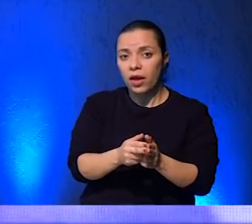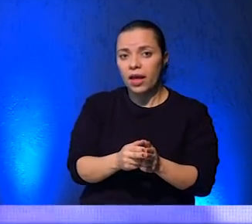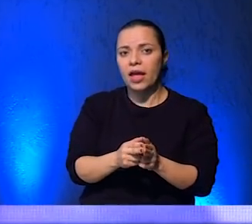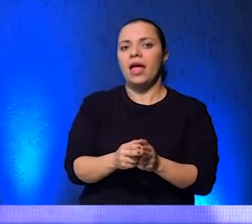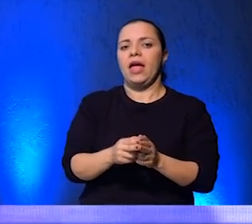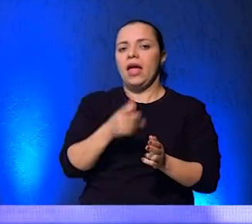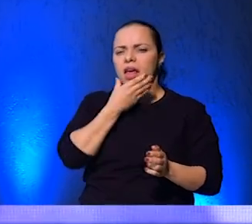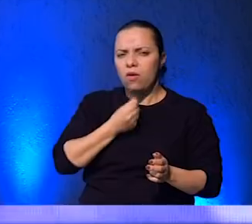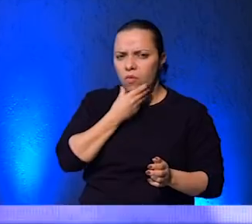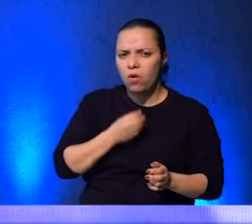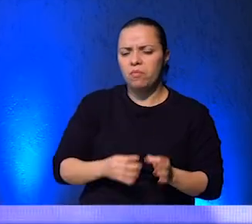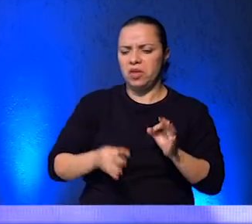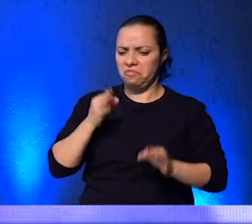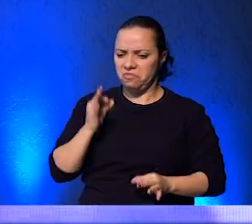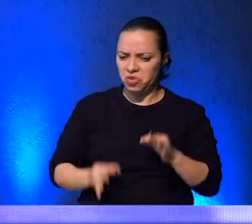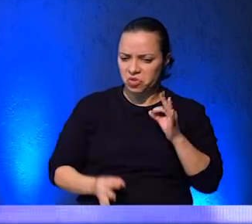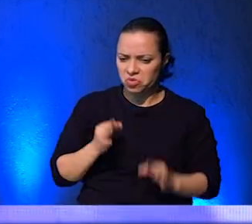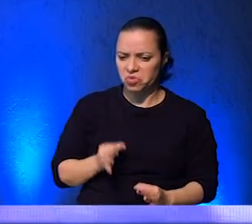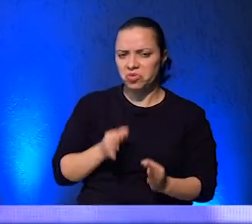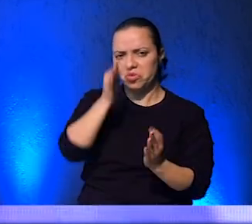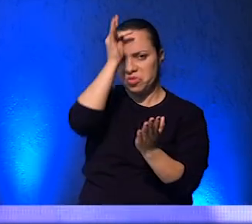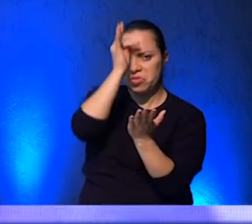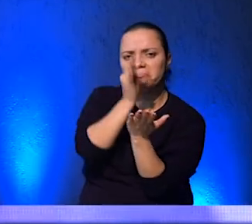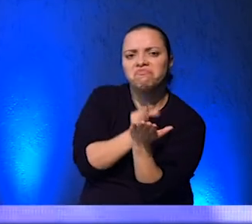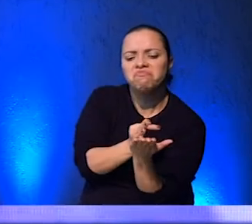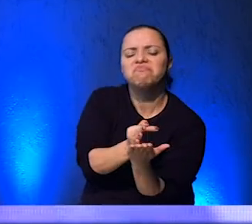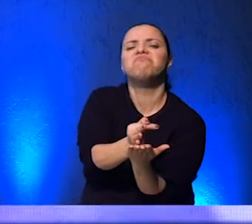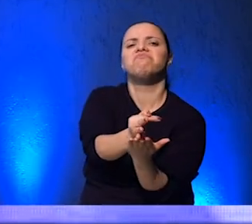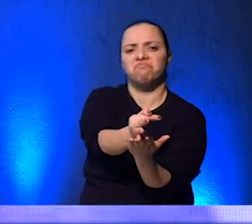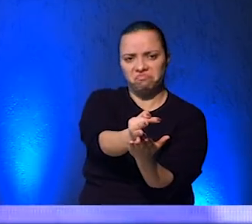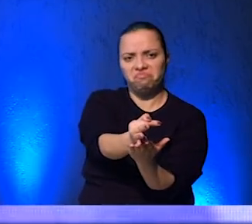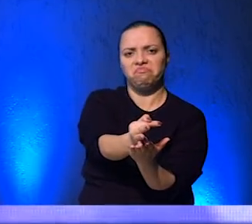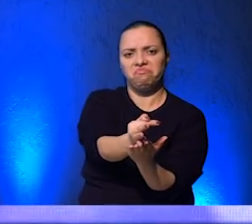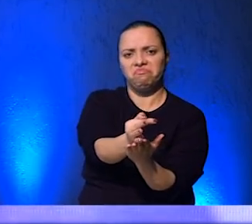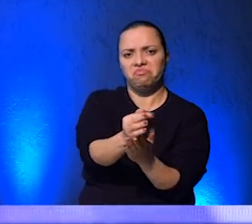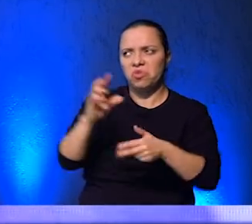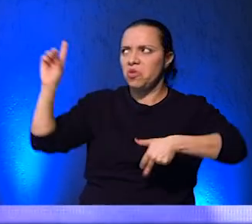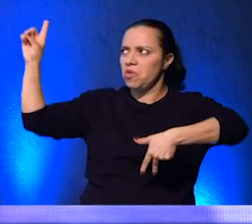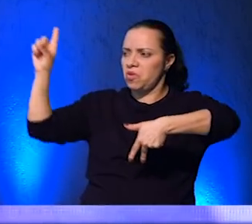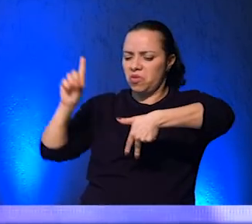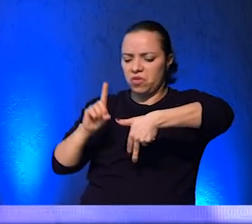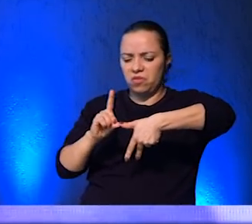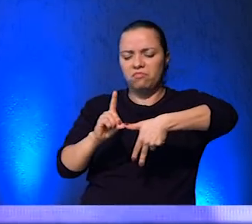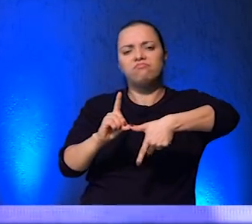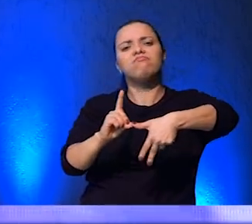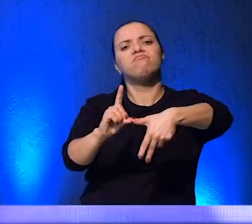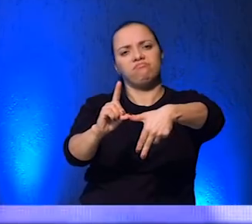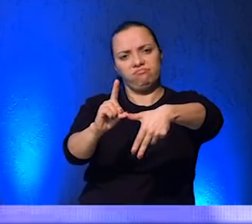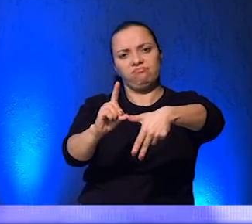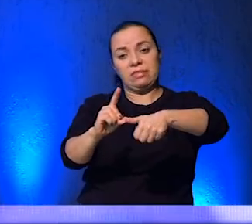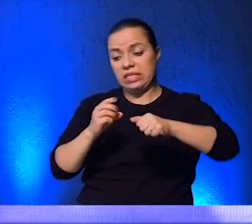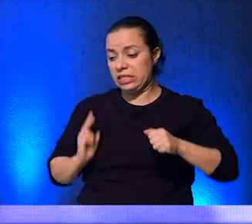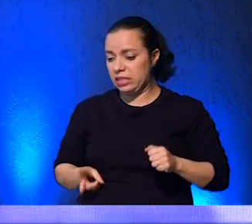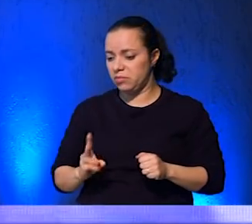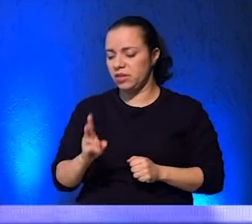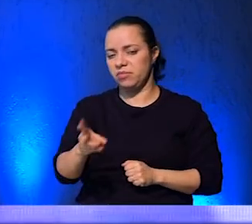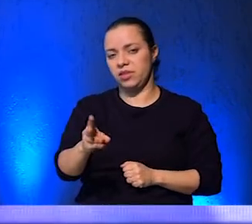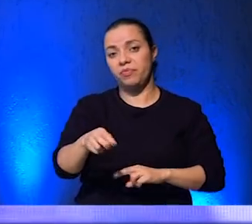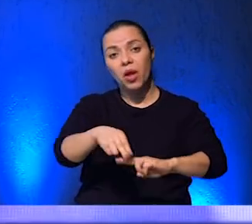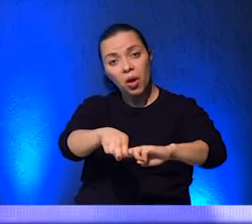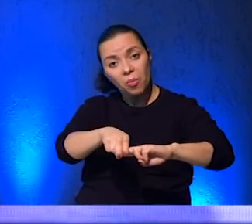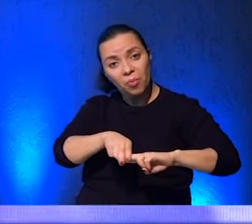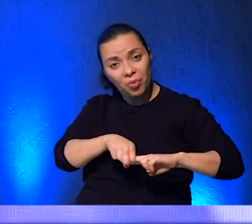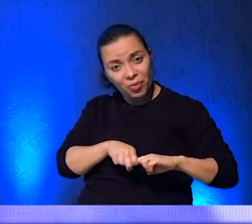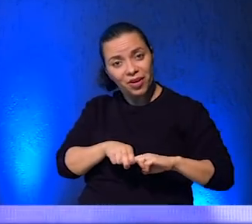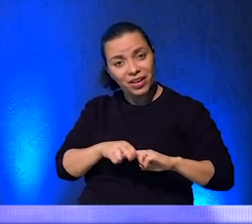diz que não é achou graça diante do senhor não é achou graça diante do senhor e